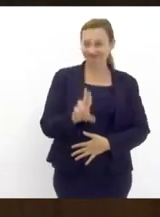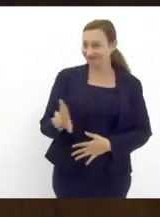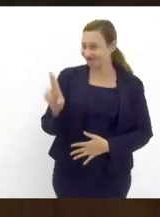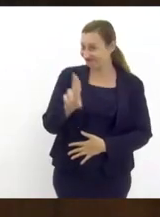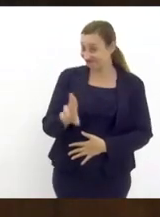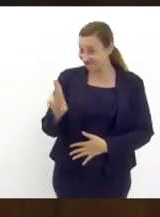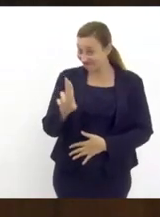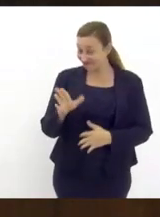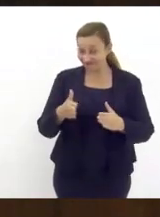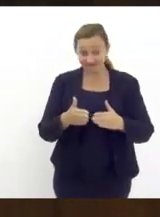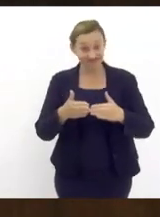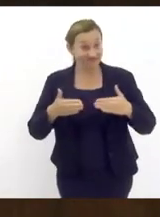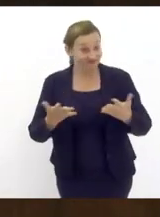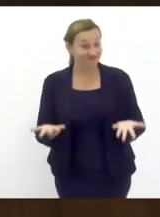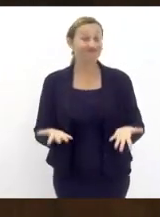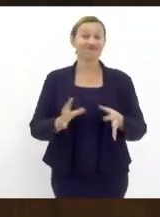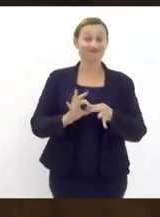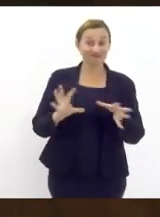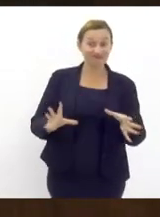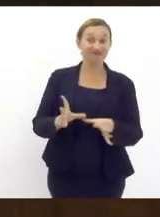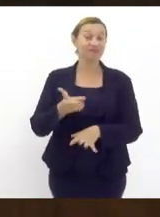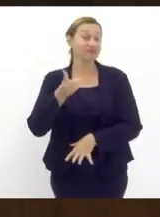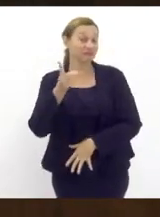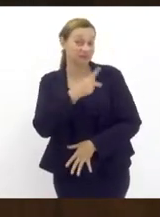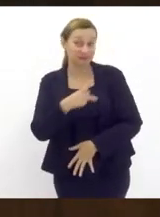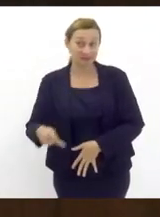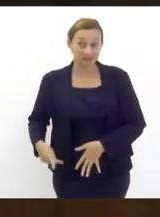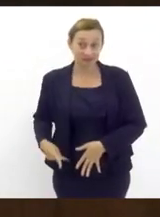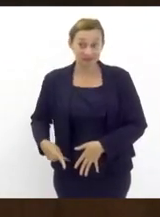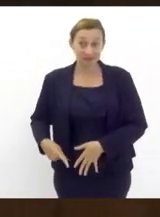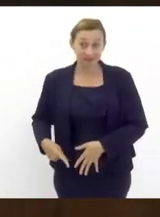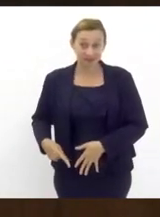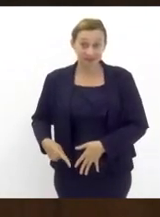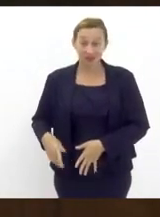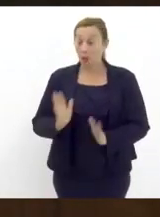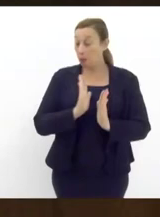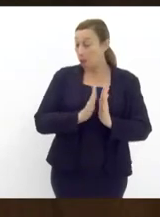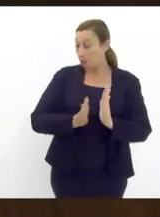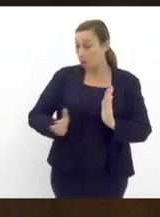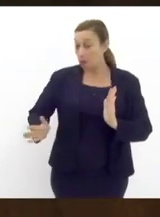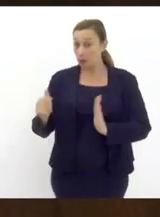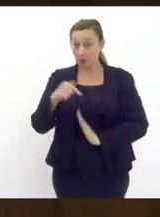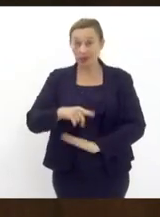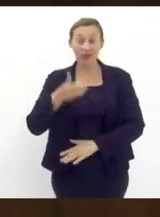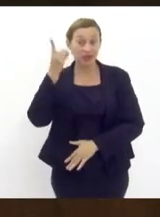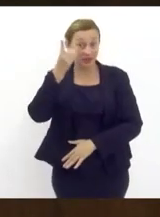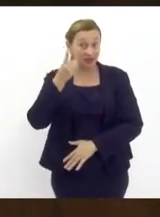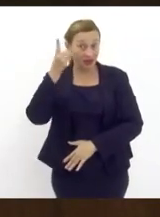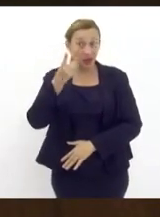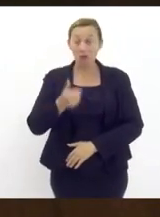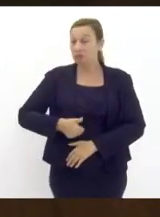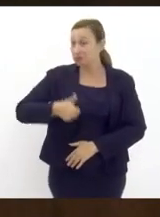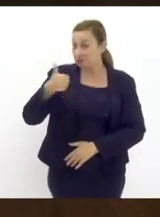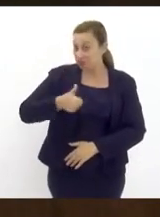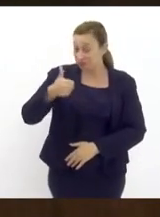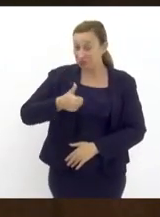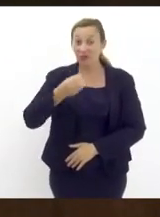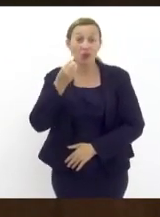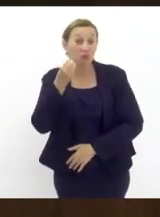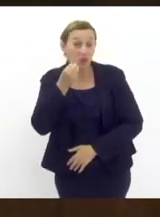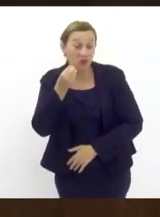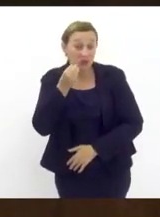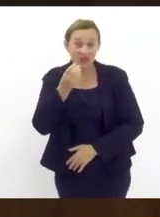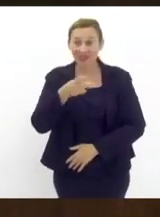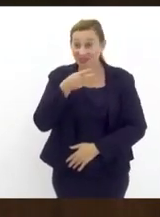permitido por vossa excelência é através desse desse pela ordem aqui deputada em primeiro lugar eu já tive oportunidade